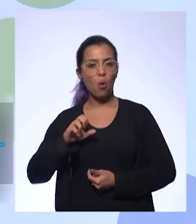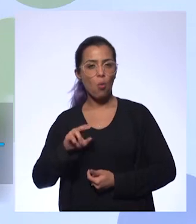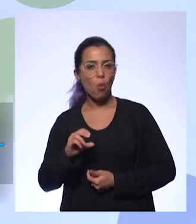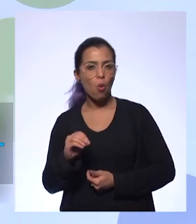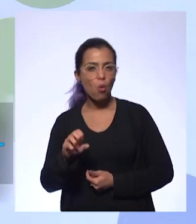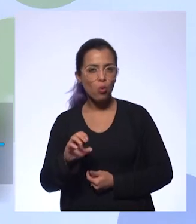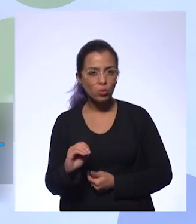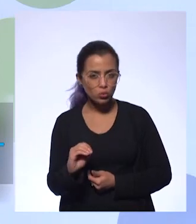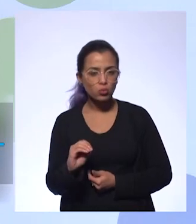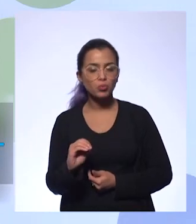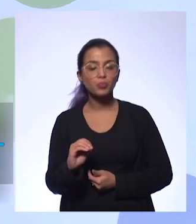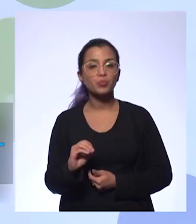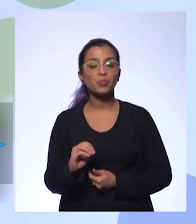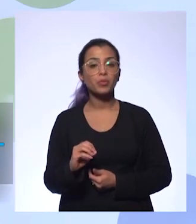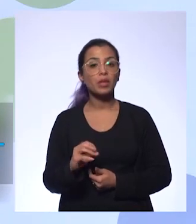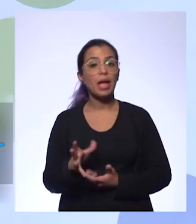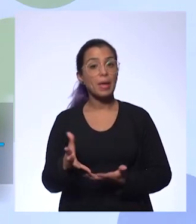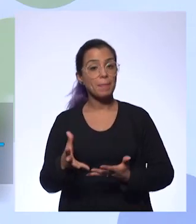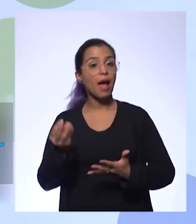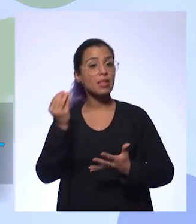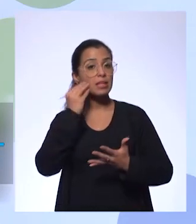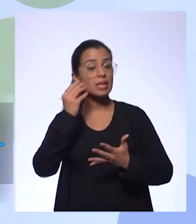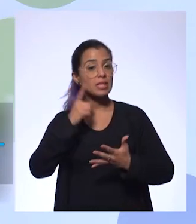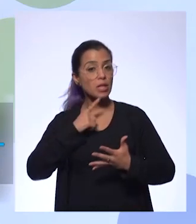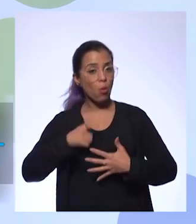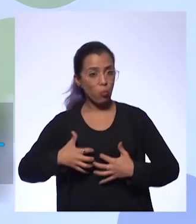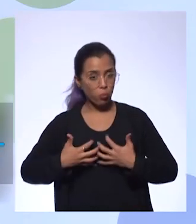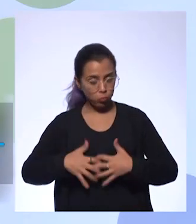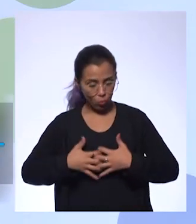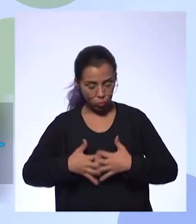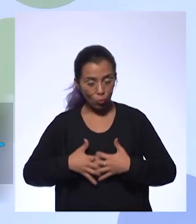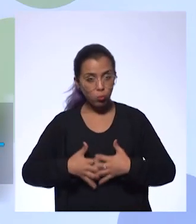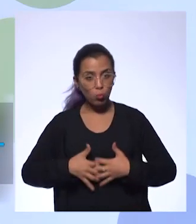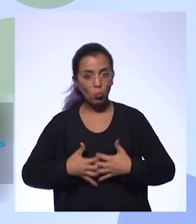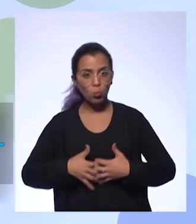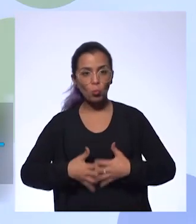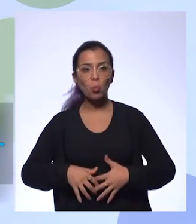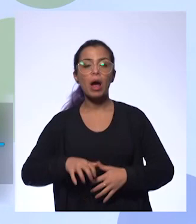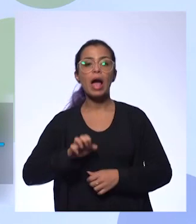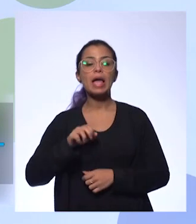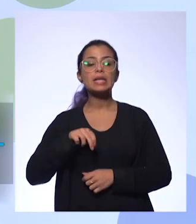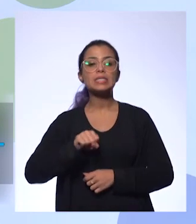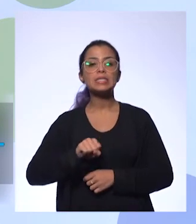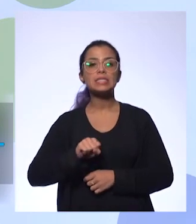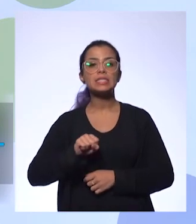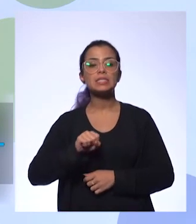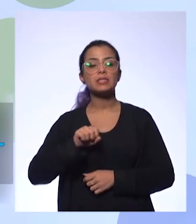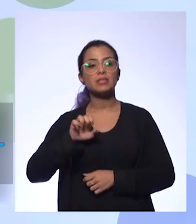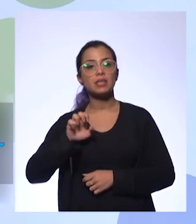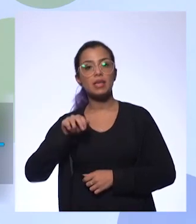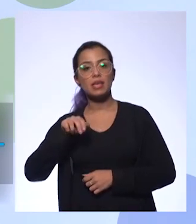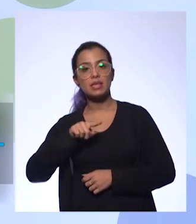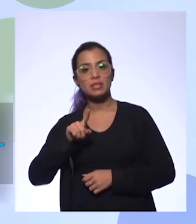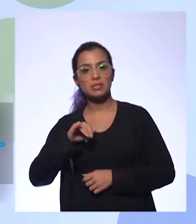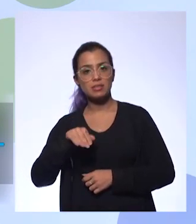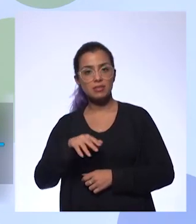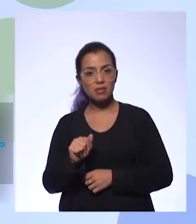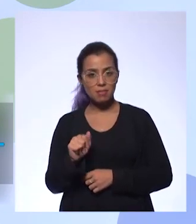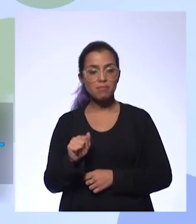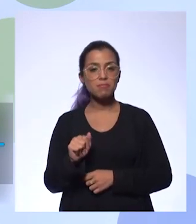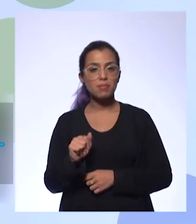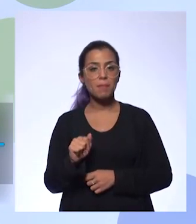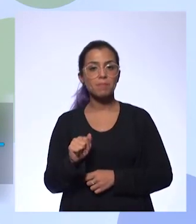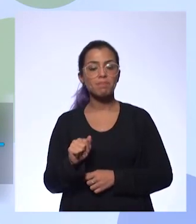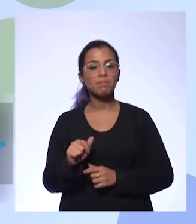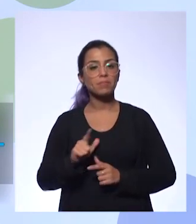os lipídios sejam, né, ali sofram a ação das enzimas, ele precisa ter alguma coisa ali que